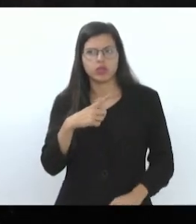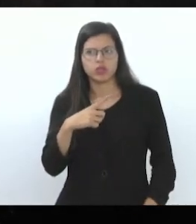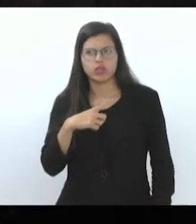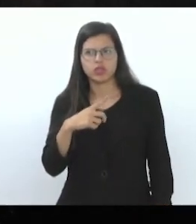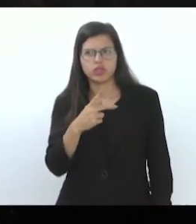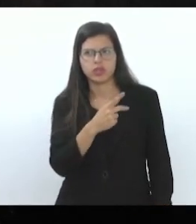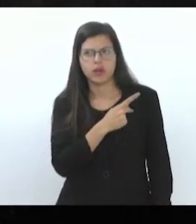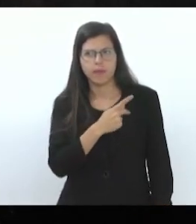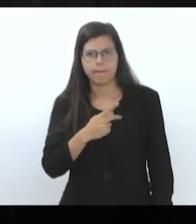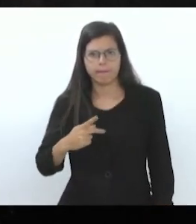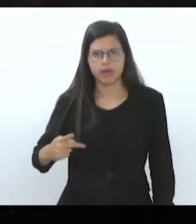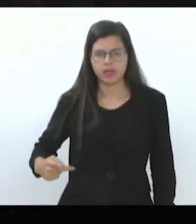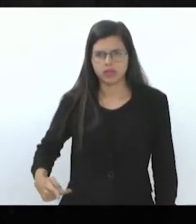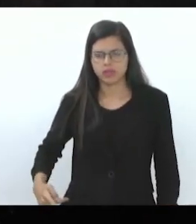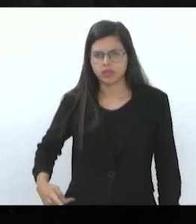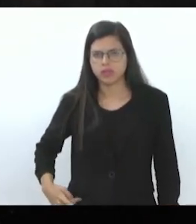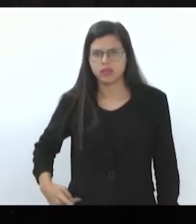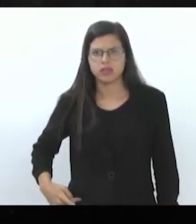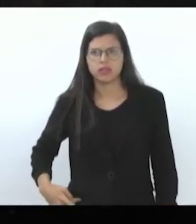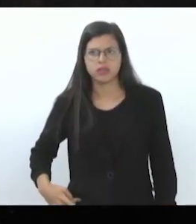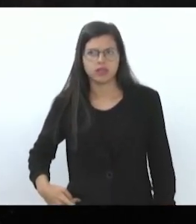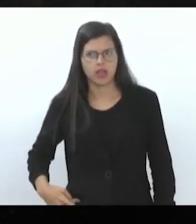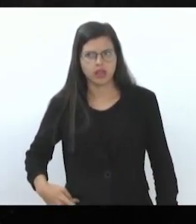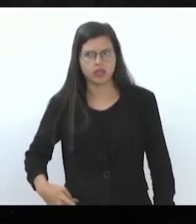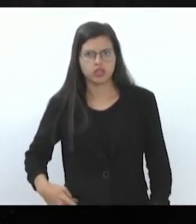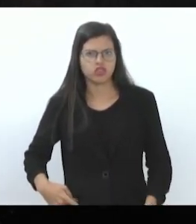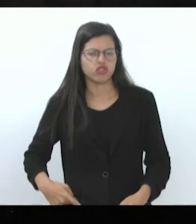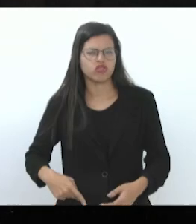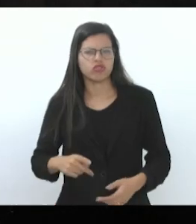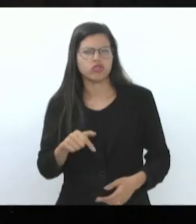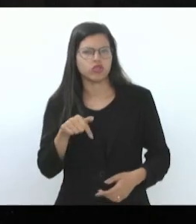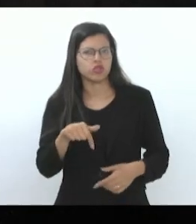martelo lá em São Paulo no dia do leilão.